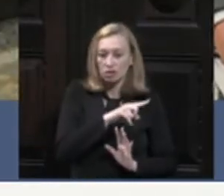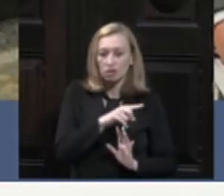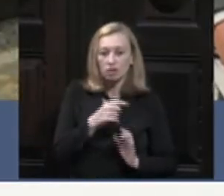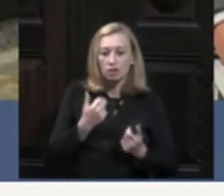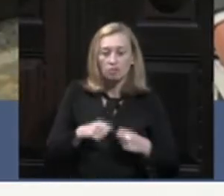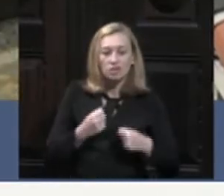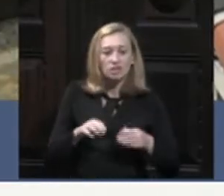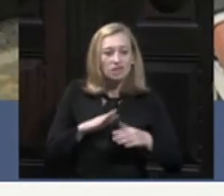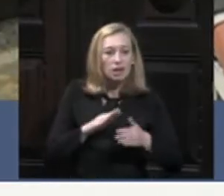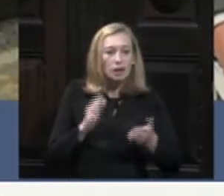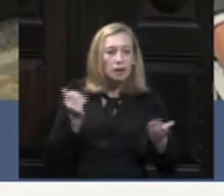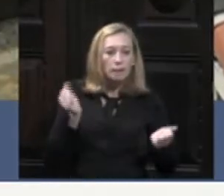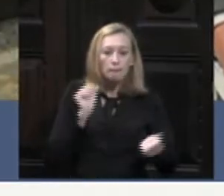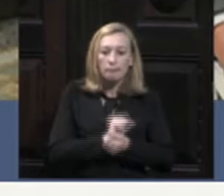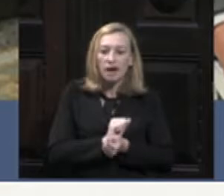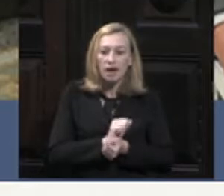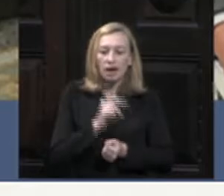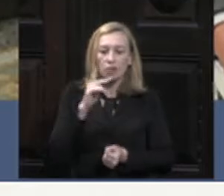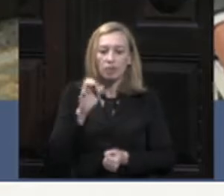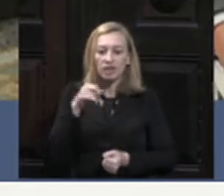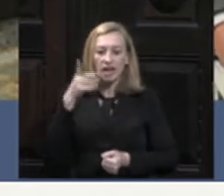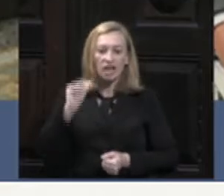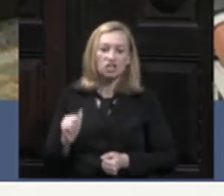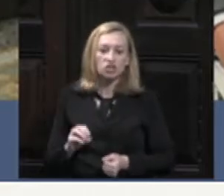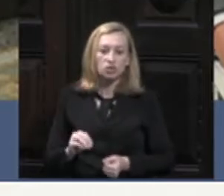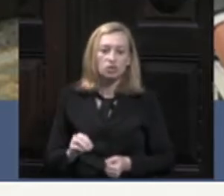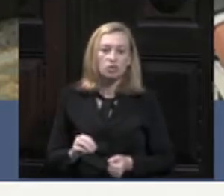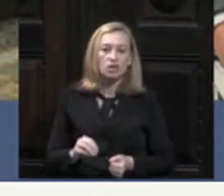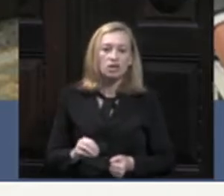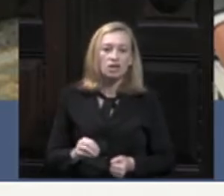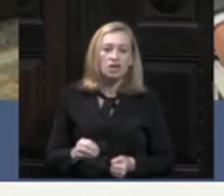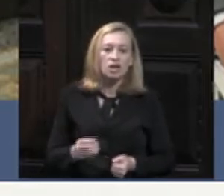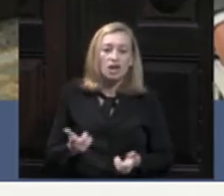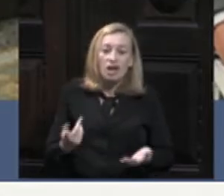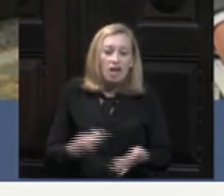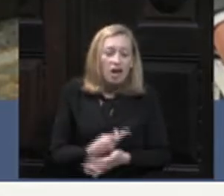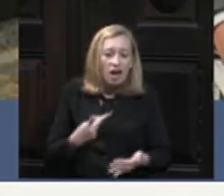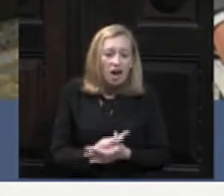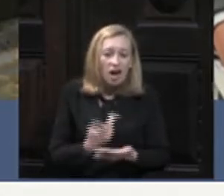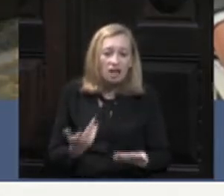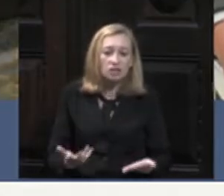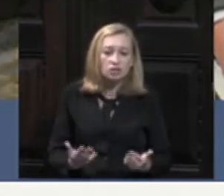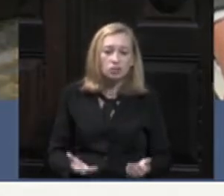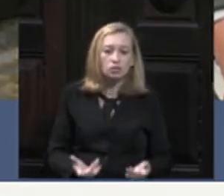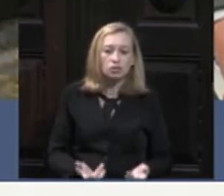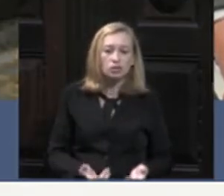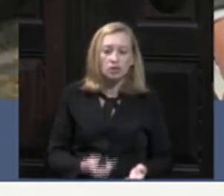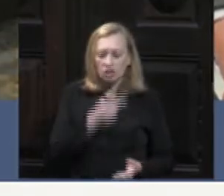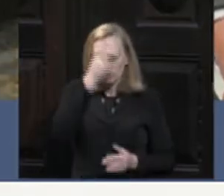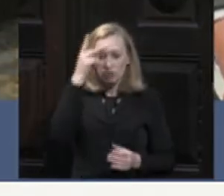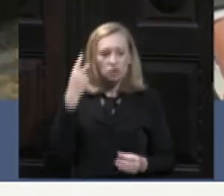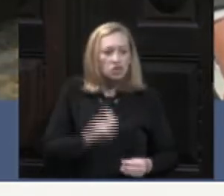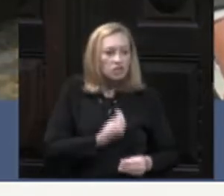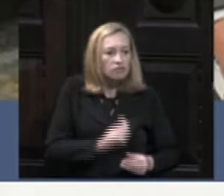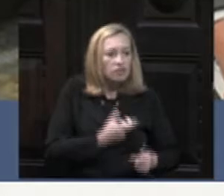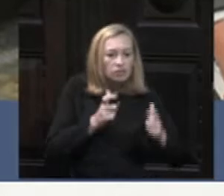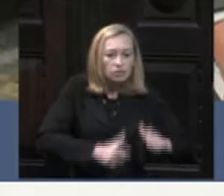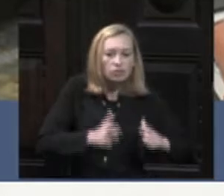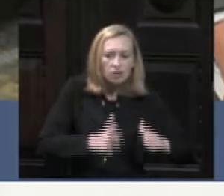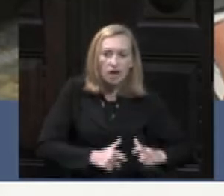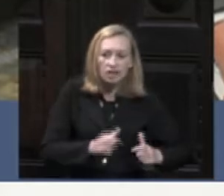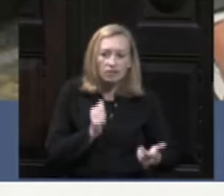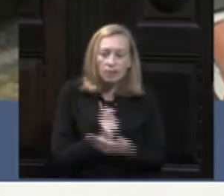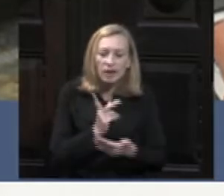praças de pedágio. É um inferno praça de pedágio para a população no entorno, mas é uma